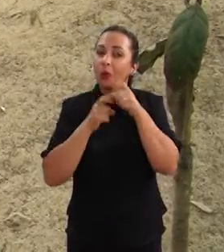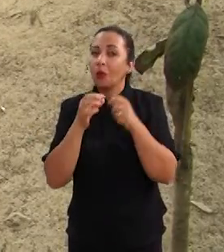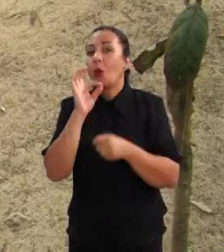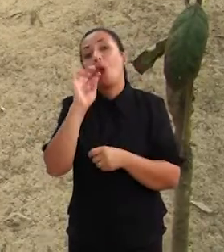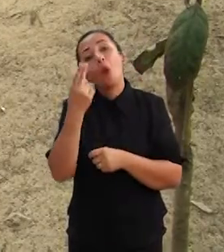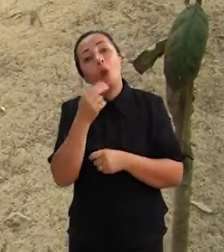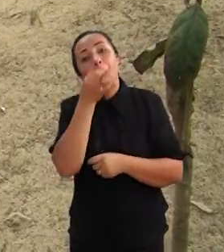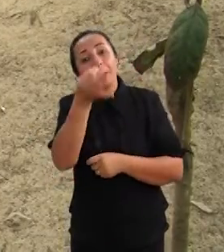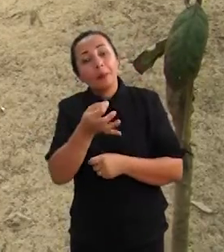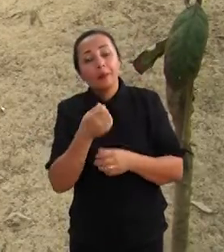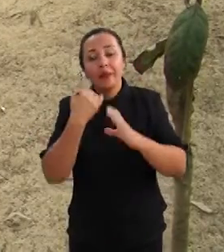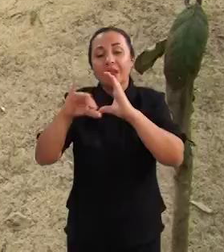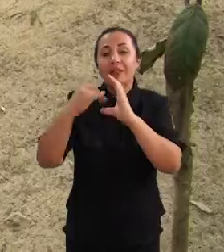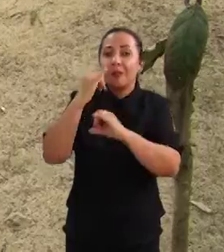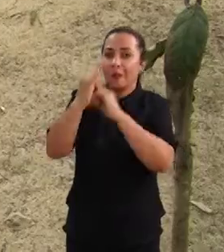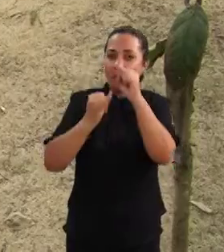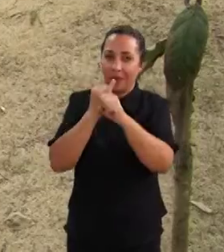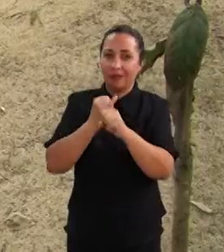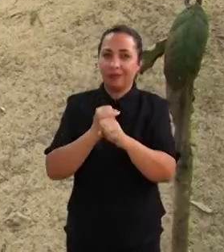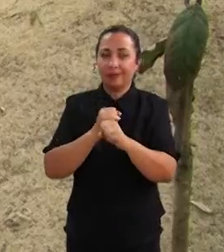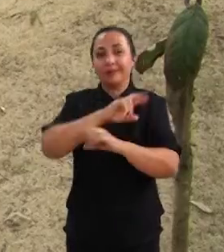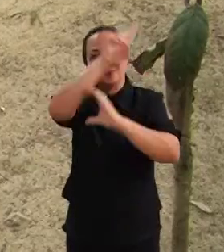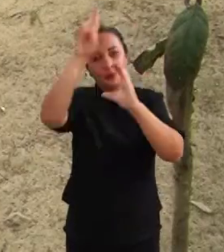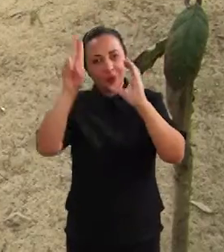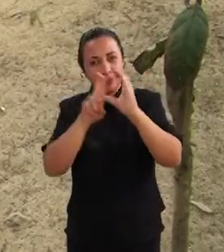ou sugestão, envia para o nosso e-mail